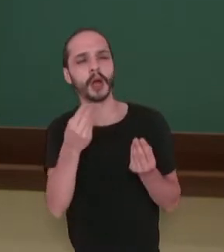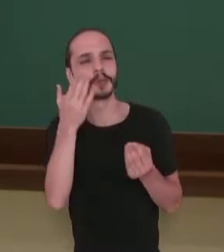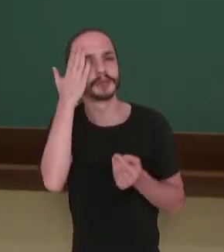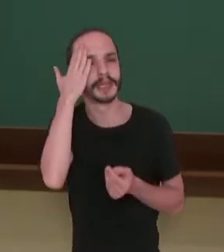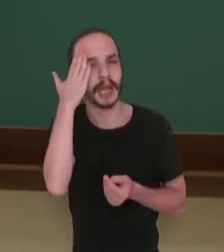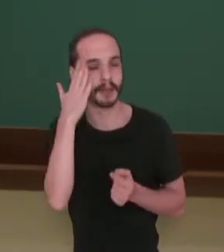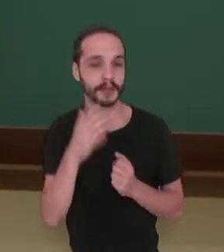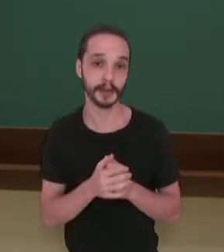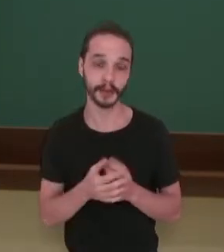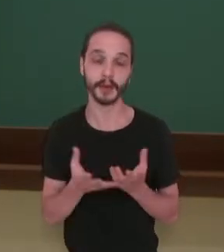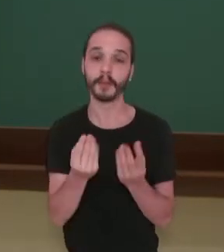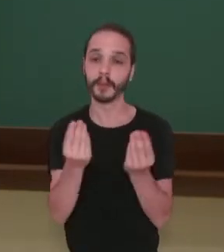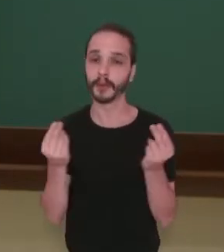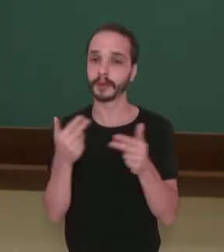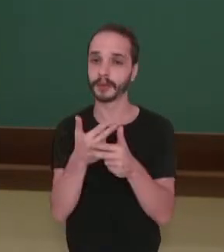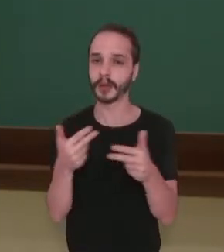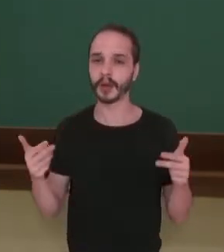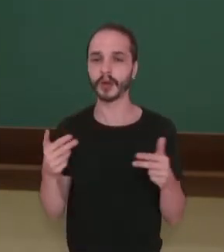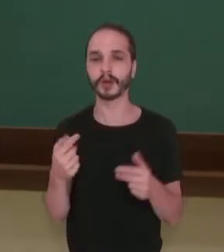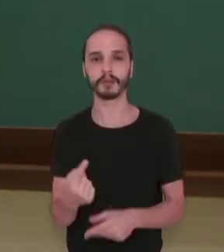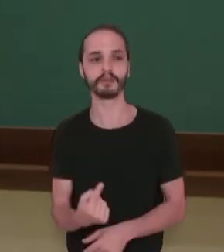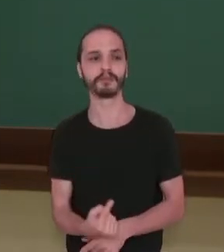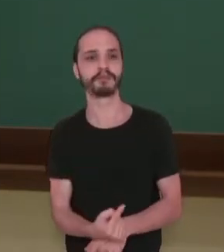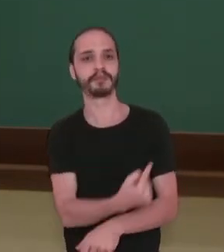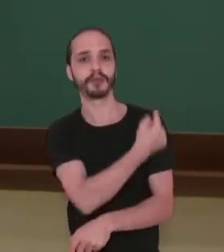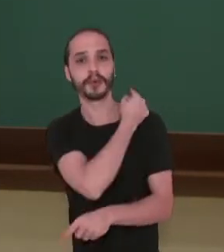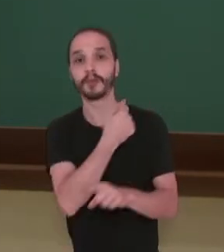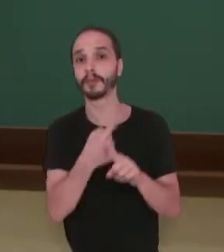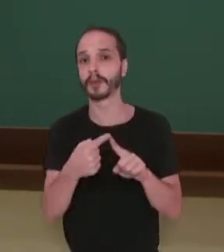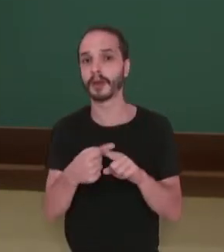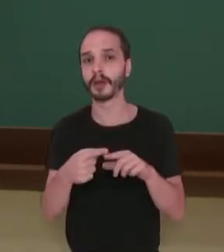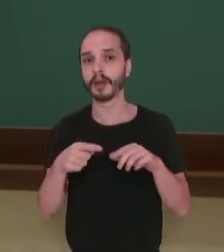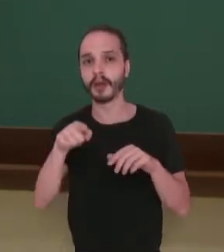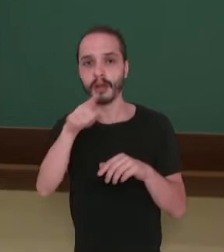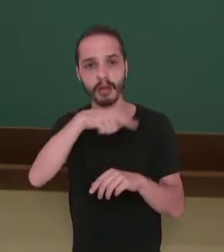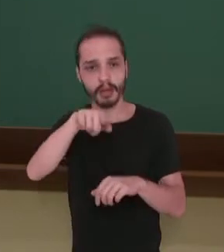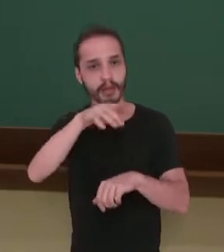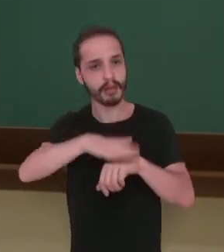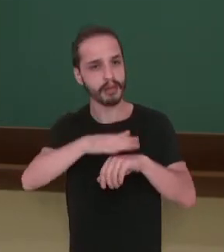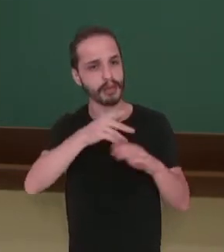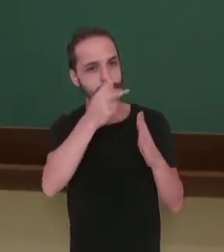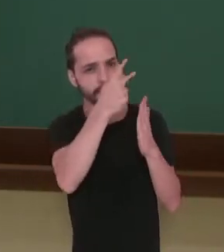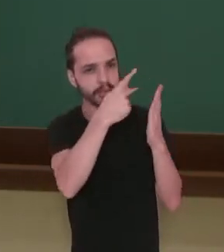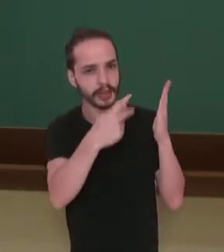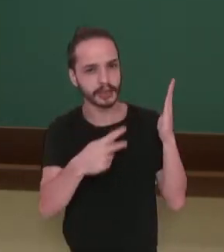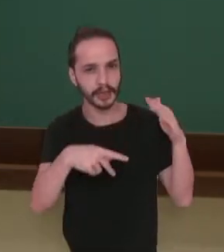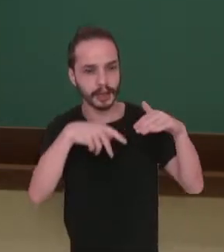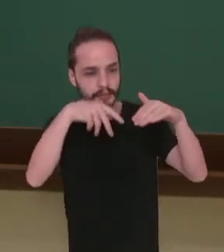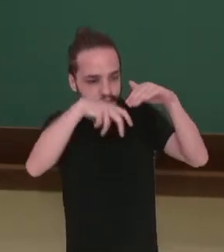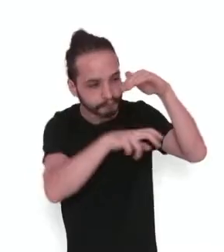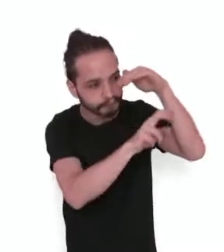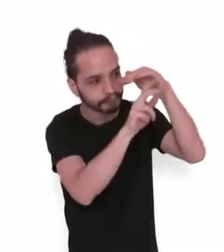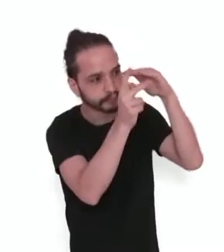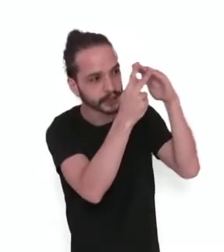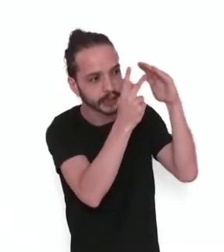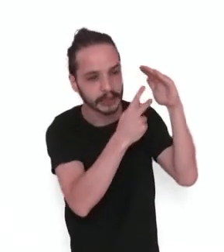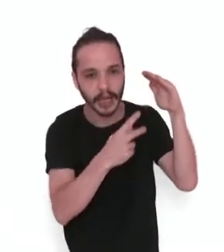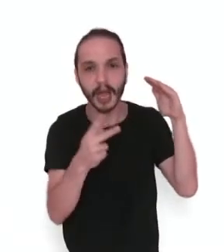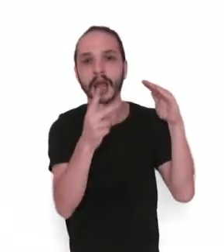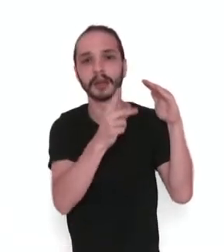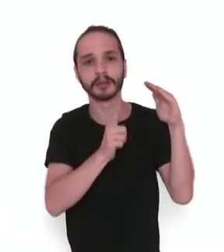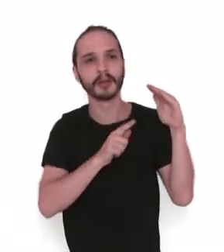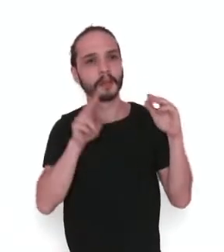gente descobre lá do homem primitivo porque eles desenhavam, né, nas pedras rupestres. Então, a gente consegue ver através